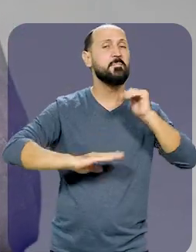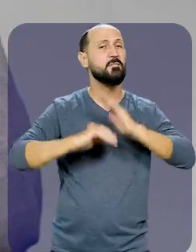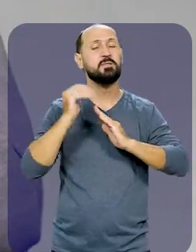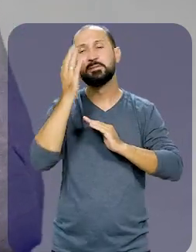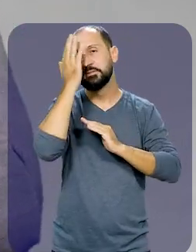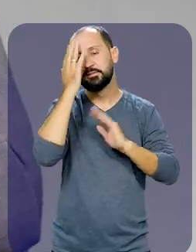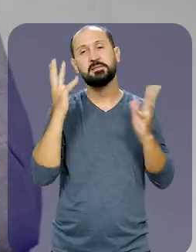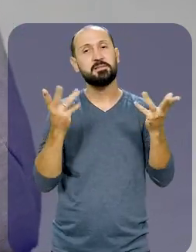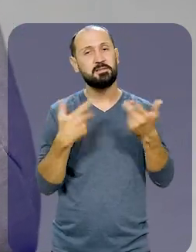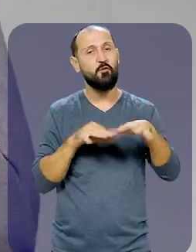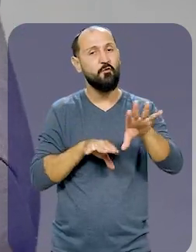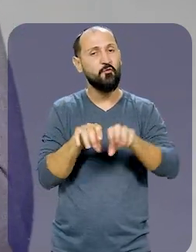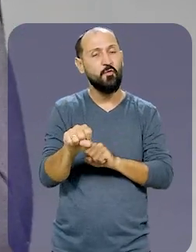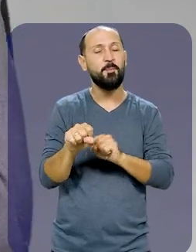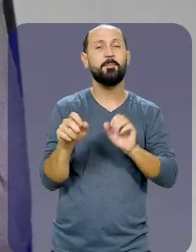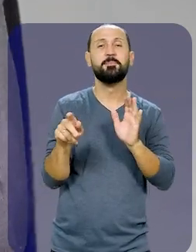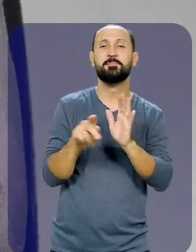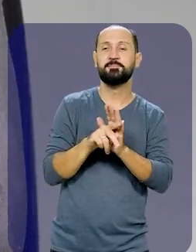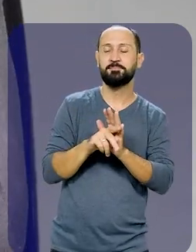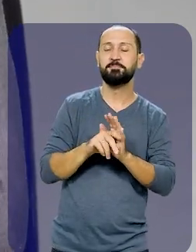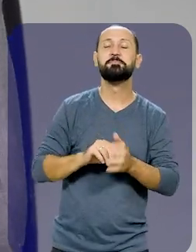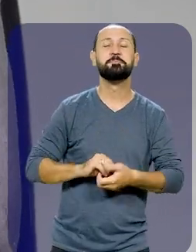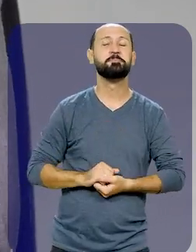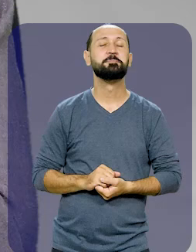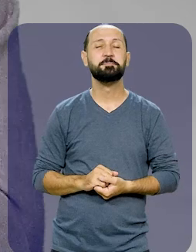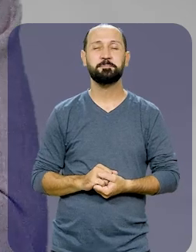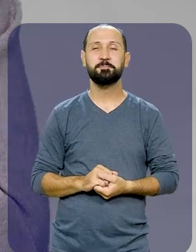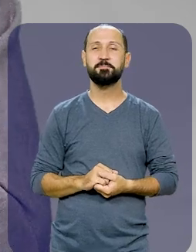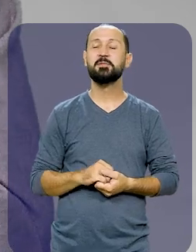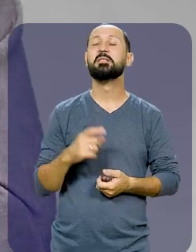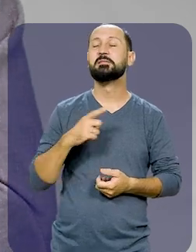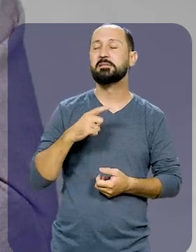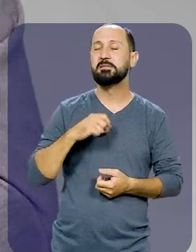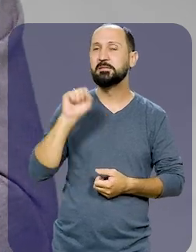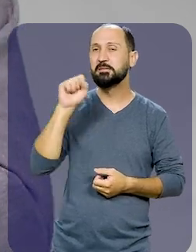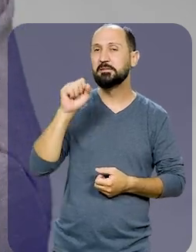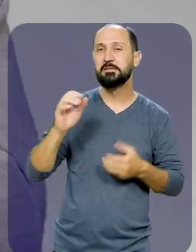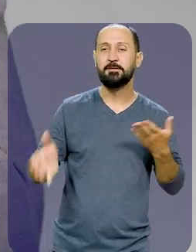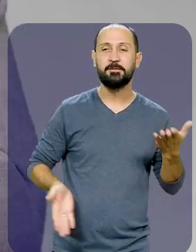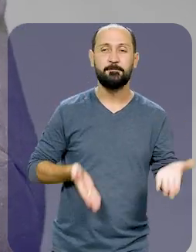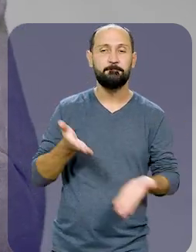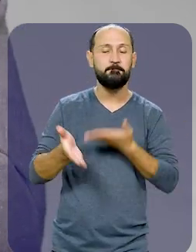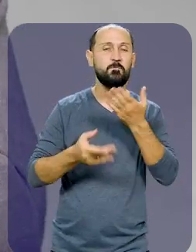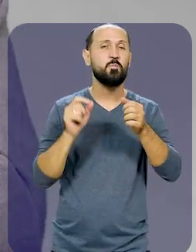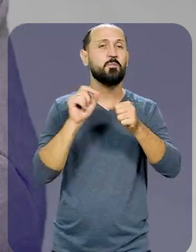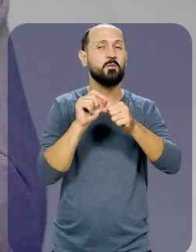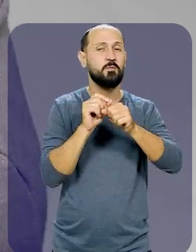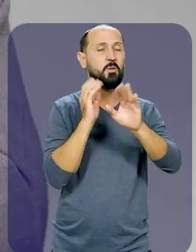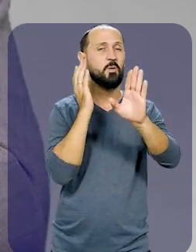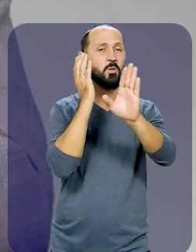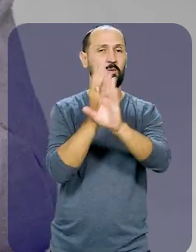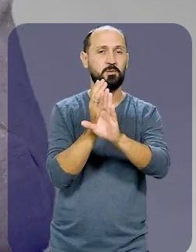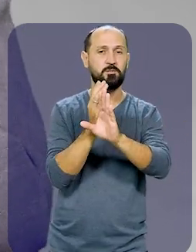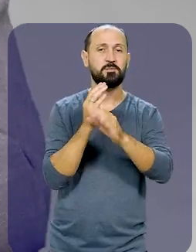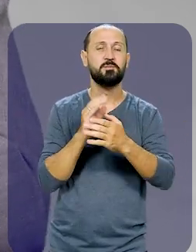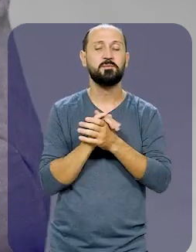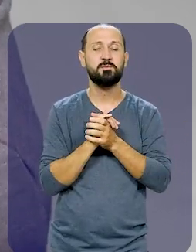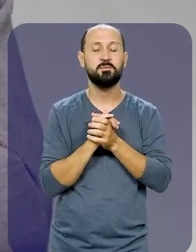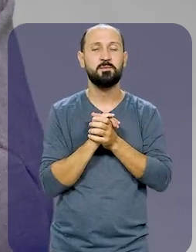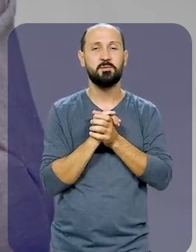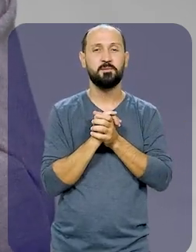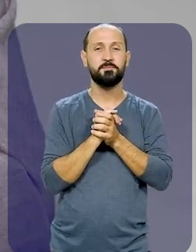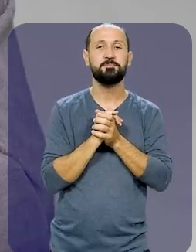que tenham formação em pós-Covid. Tem tratamento. Fazemos o diagnóstico,